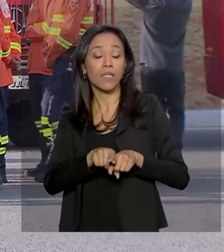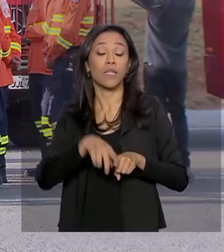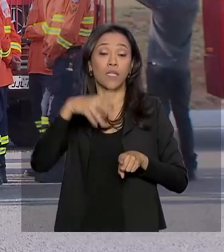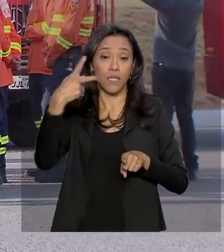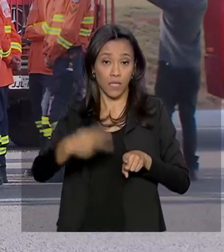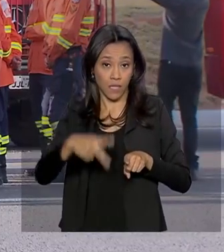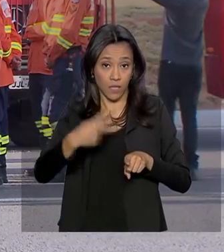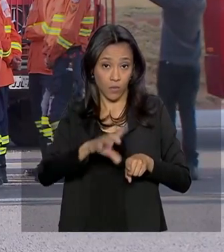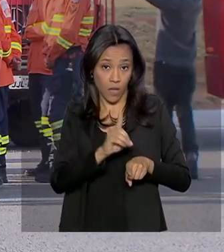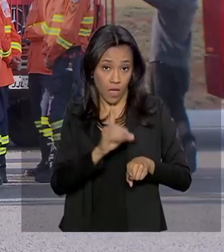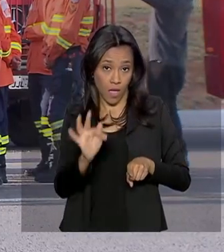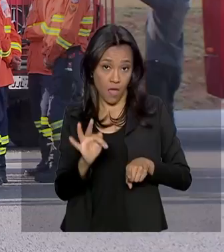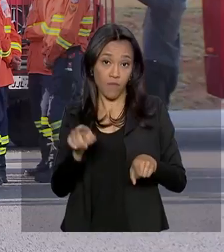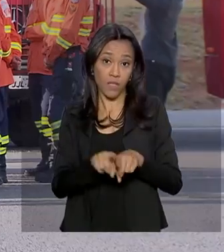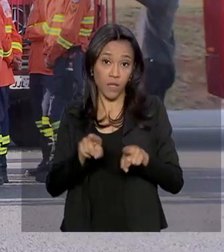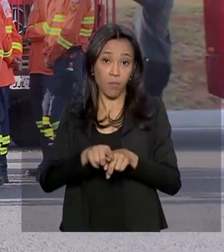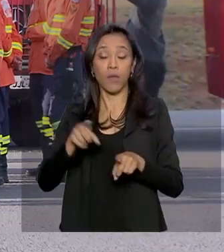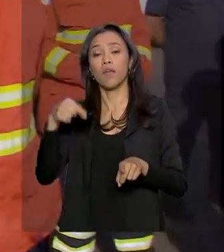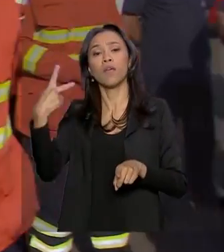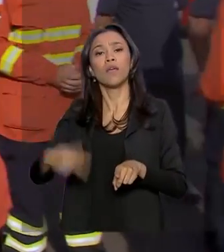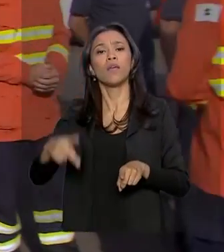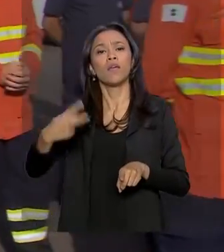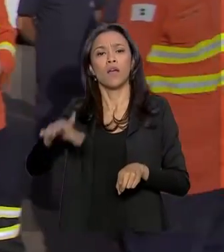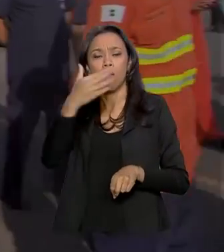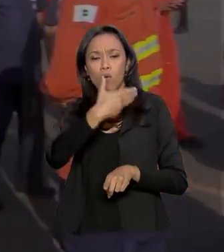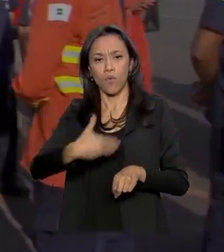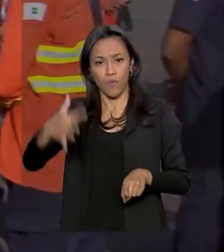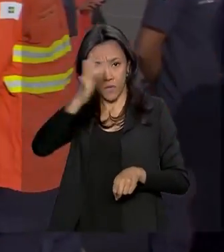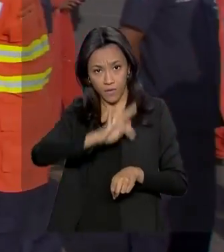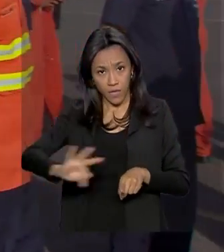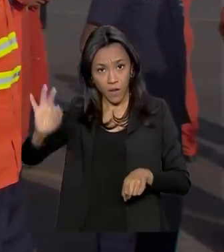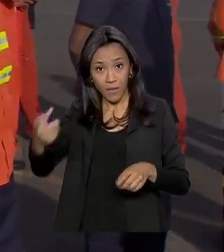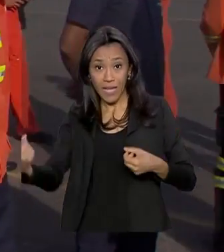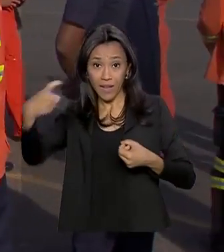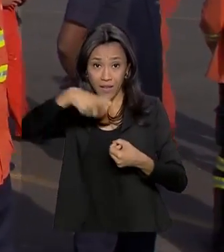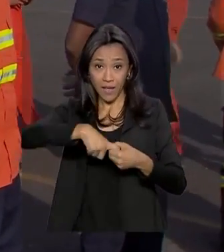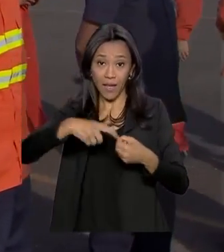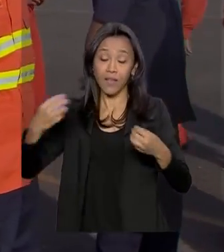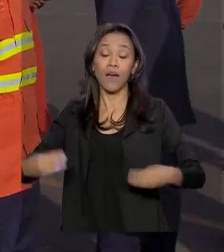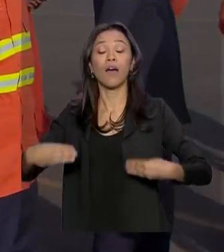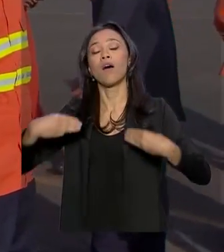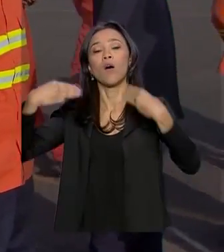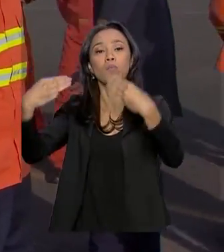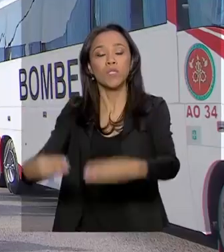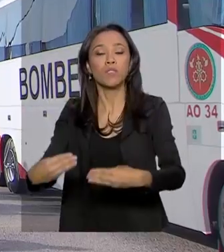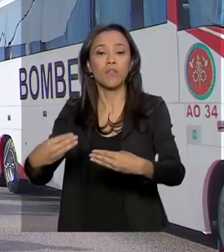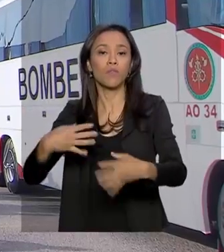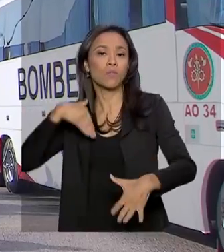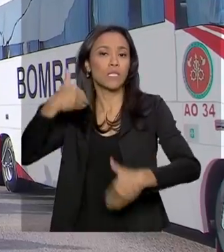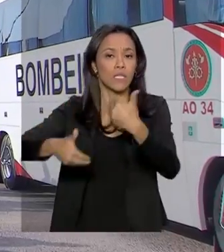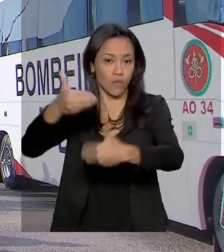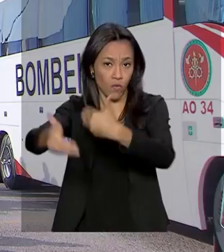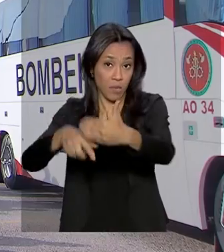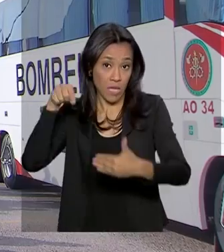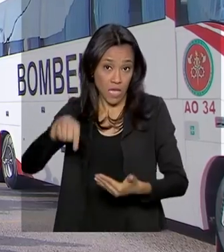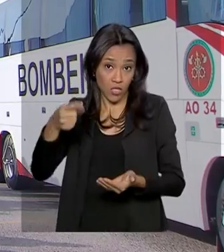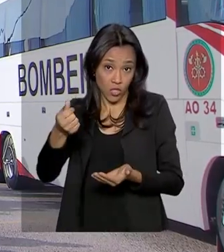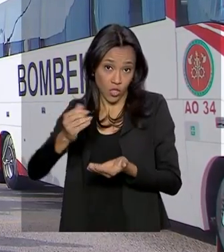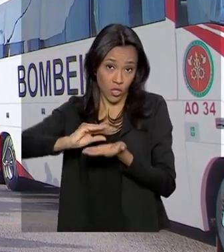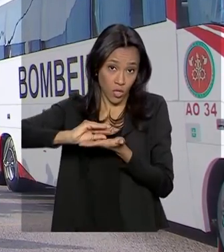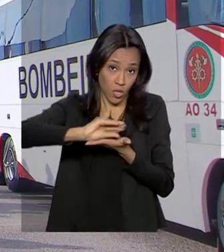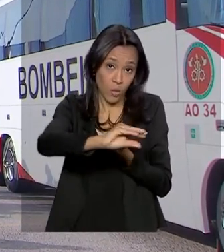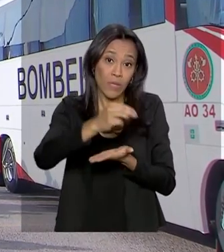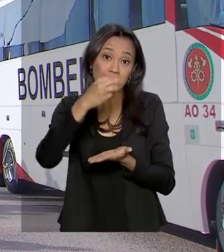Nacional de Proteção e Defesa Civil que é vinculada ao Ministério do Desenvolvimento Regional, órgão que liberou cerca de 350